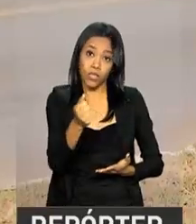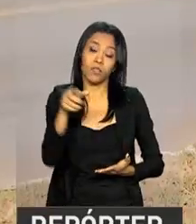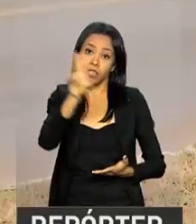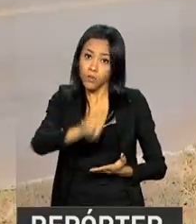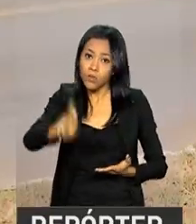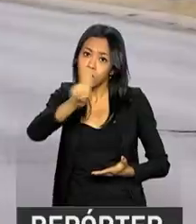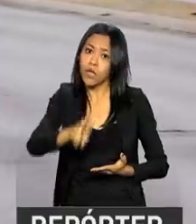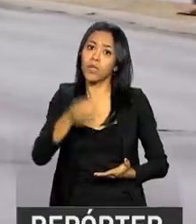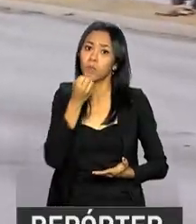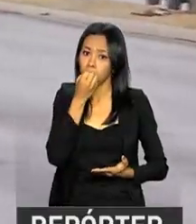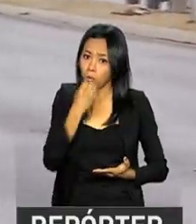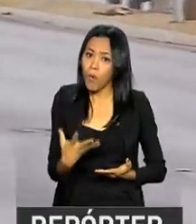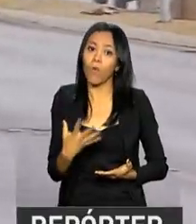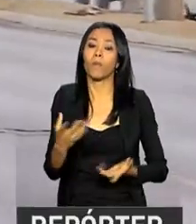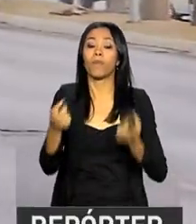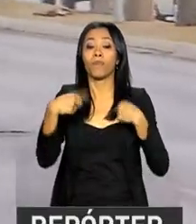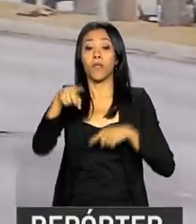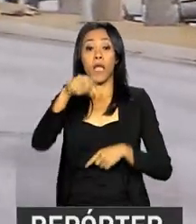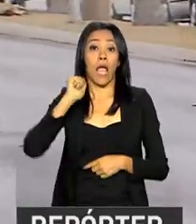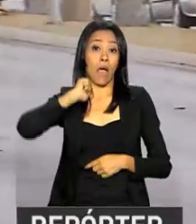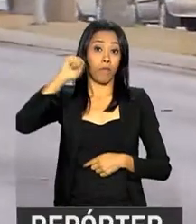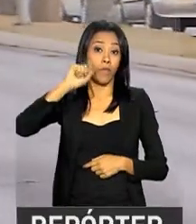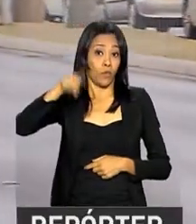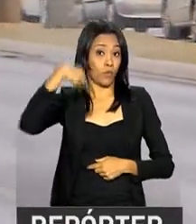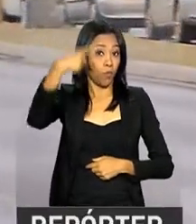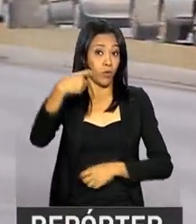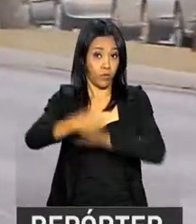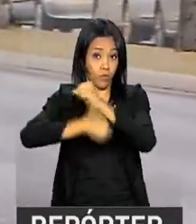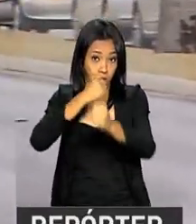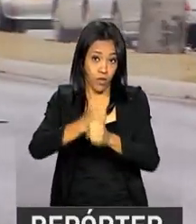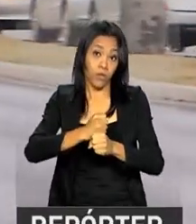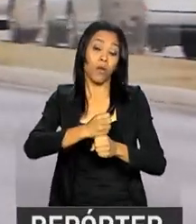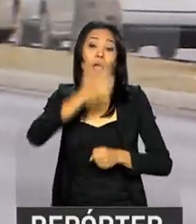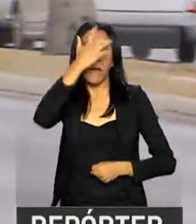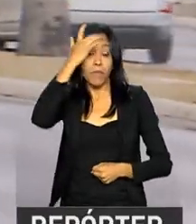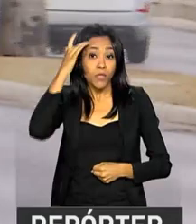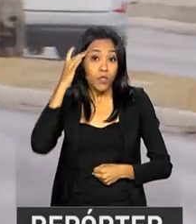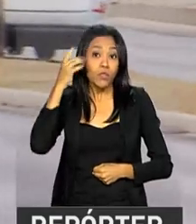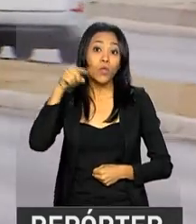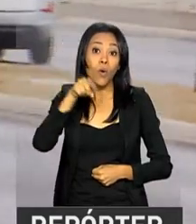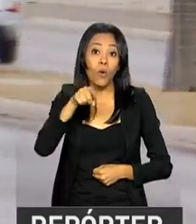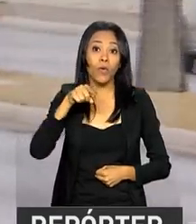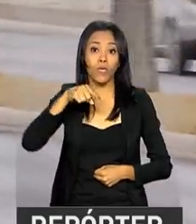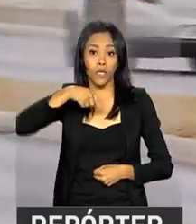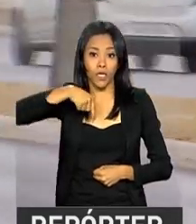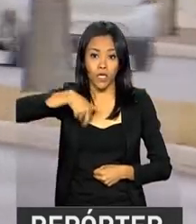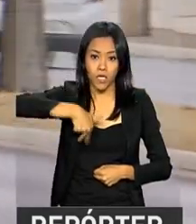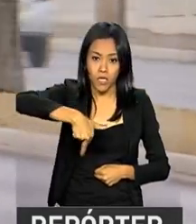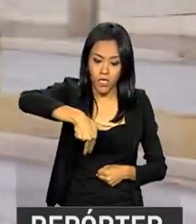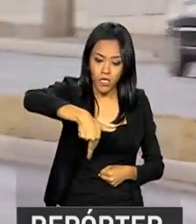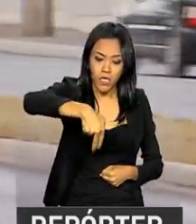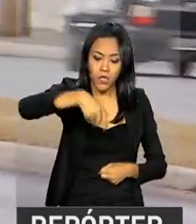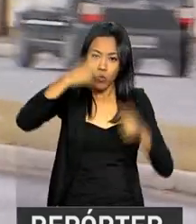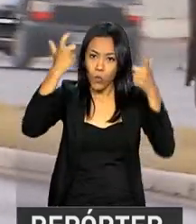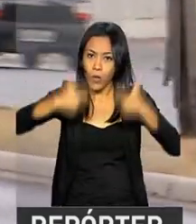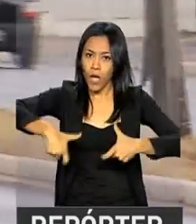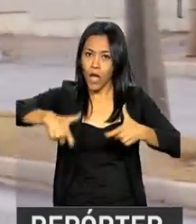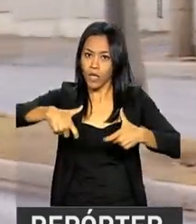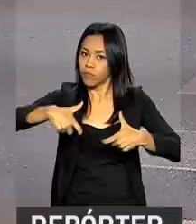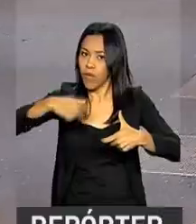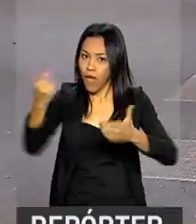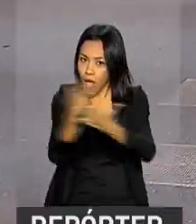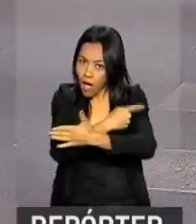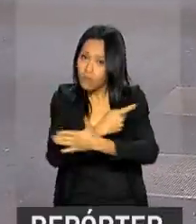alguma coisa boa né a partir de abril do ano que vem o pedestre que não utilizar os locais adequados para atravessar as ruas pode ser